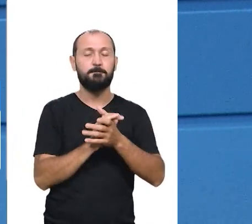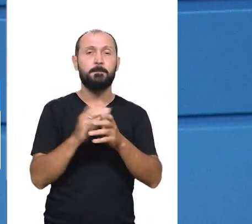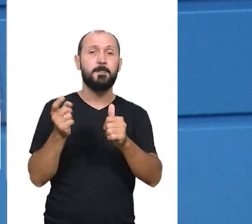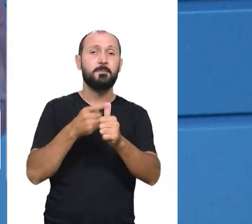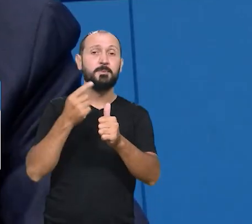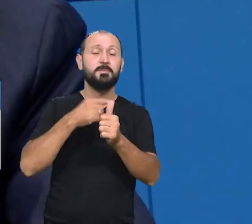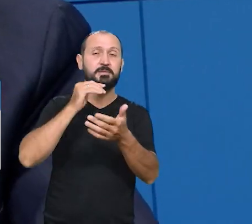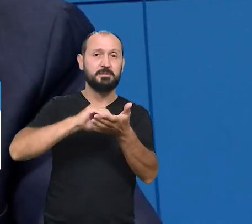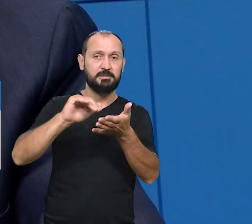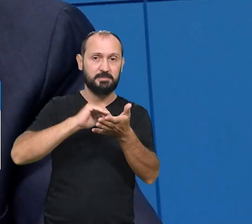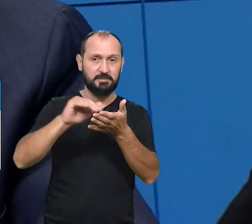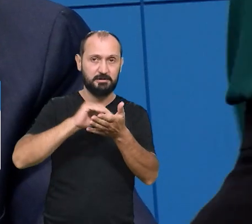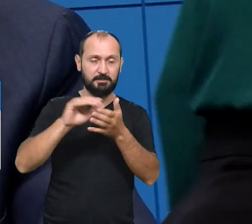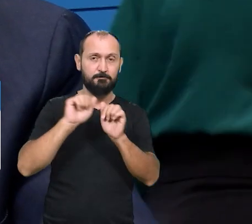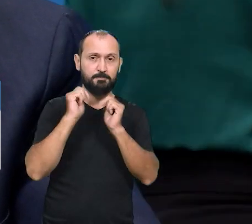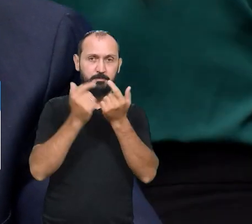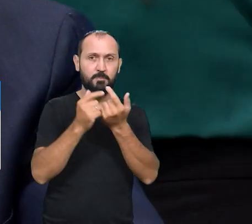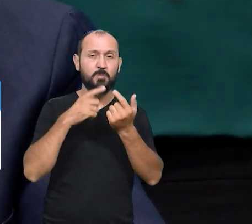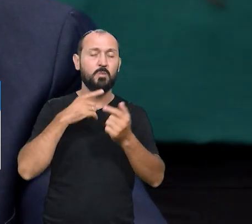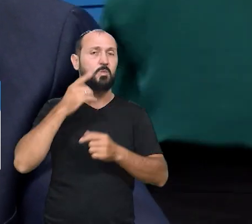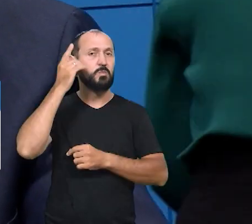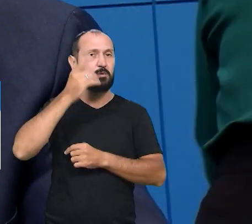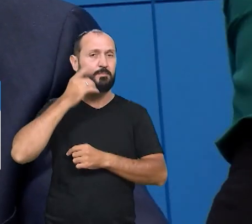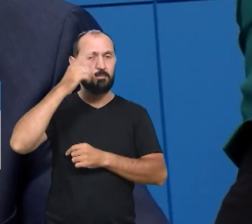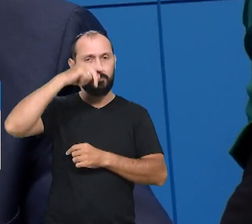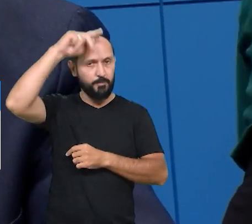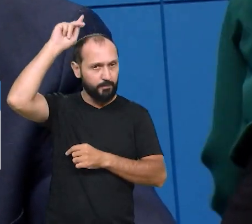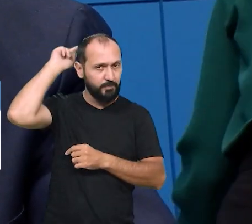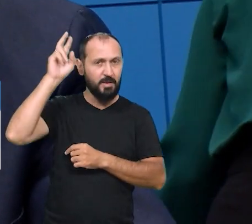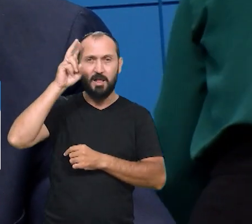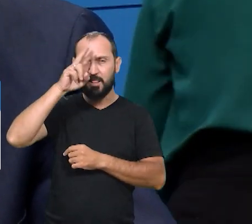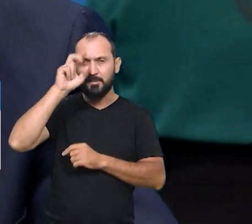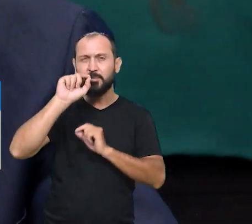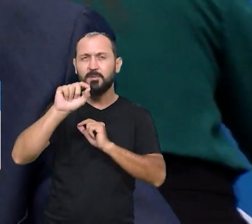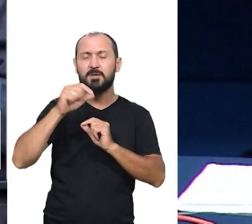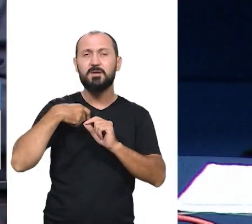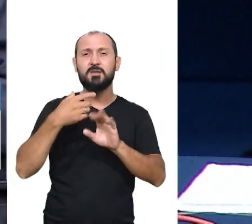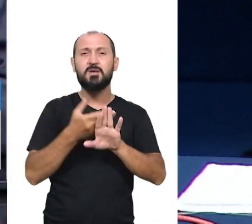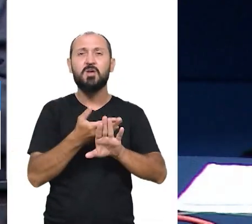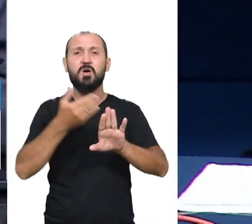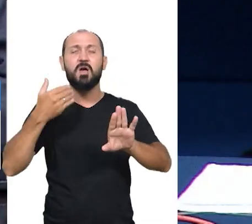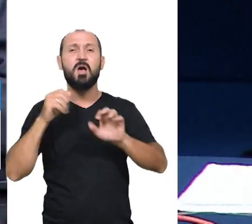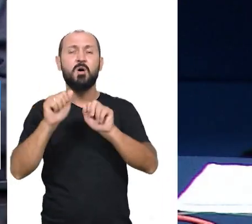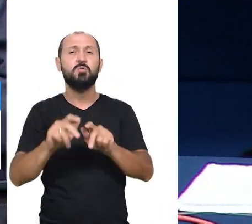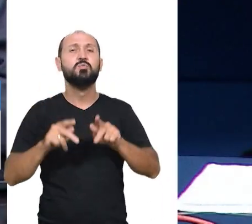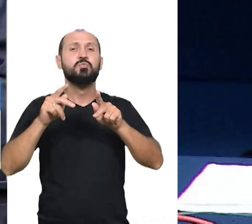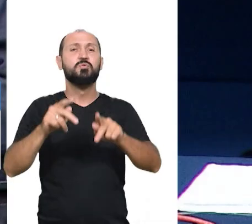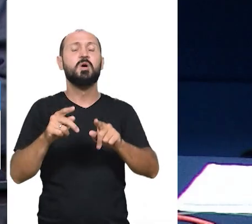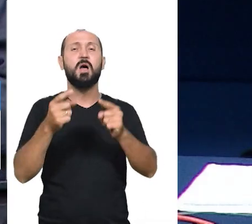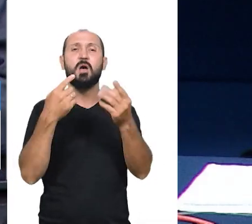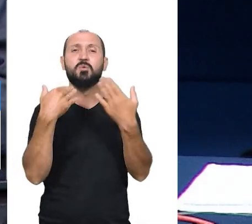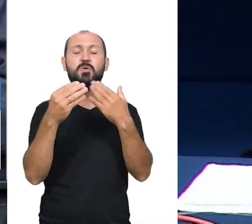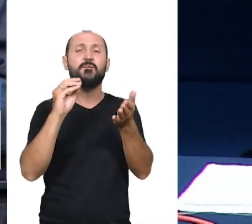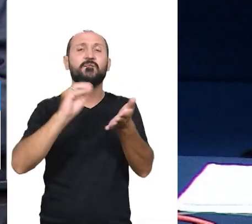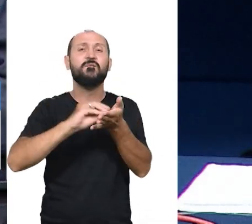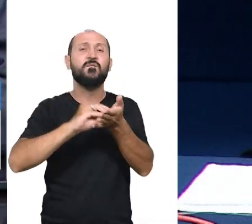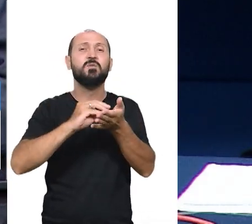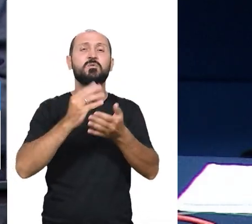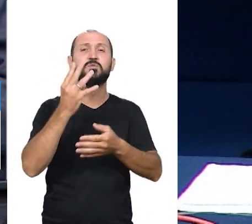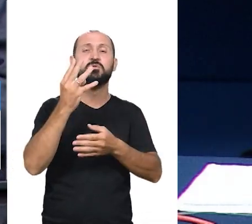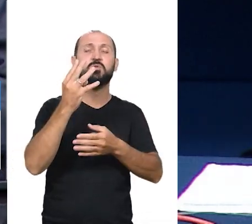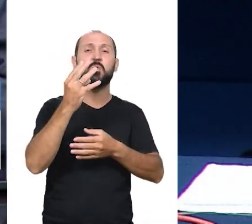se desenhando. O primeiro secretário da Lemes, o deputado Paulo Correia, do PSDB, lembrou que ficou de fora da audiência